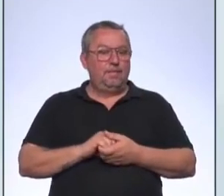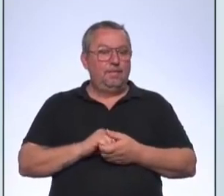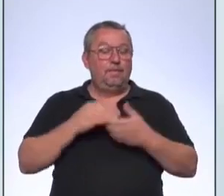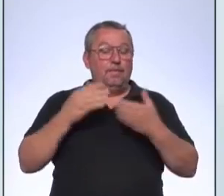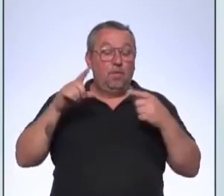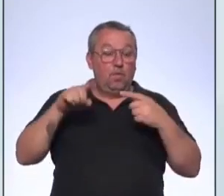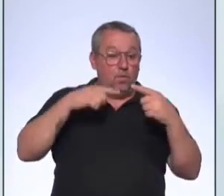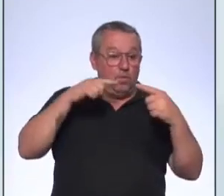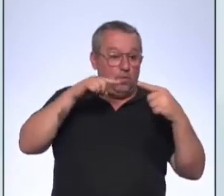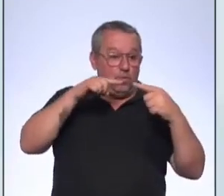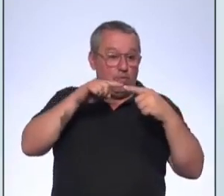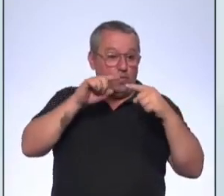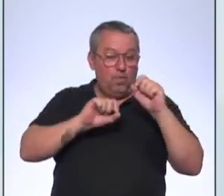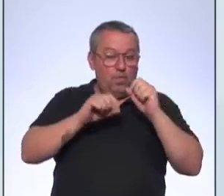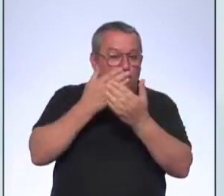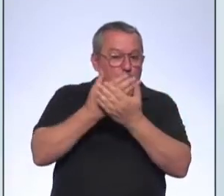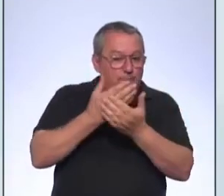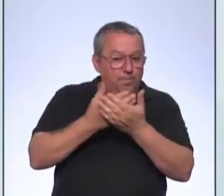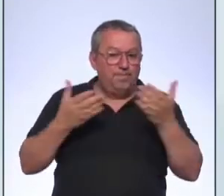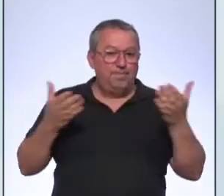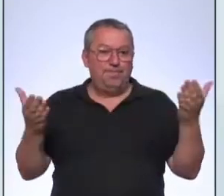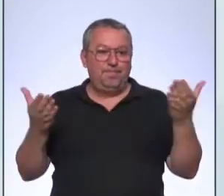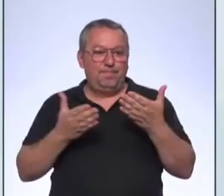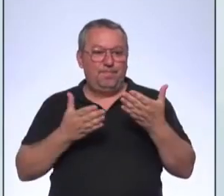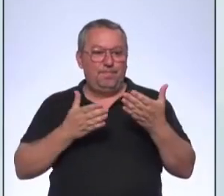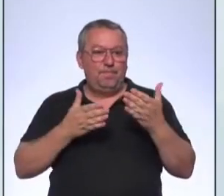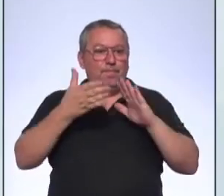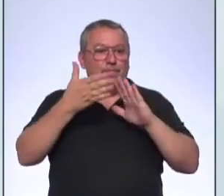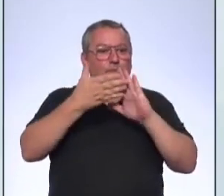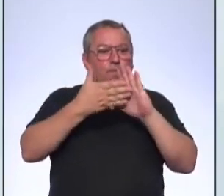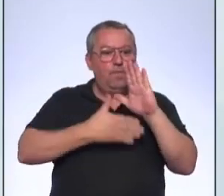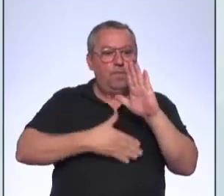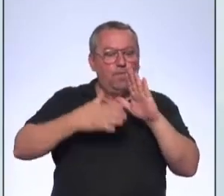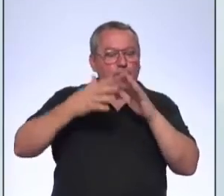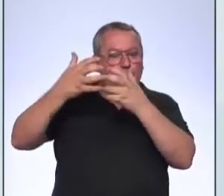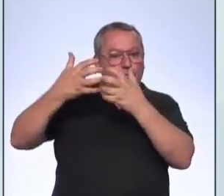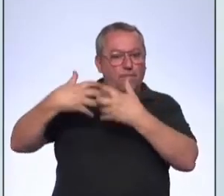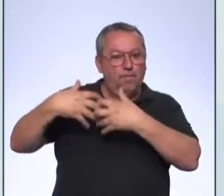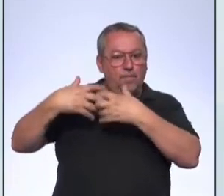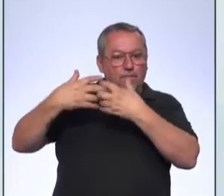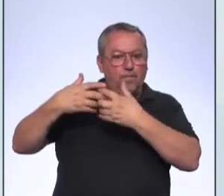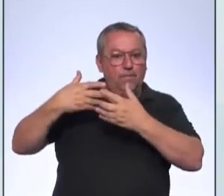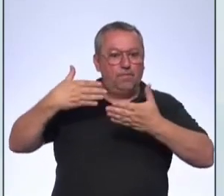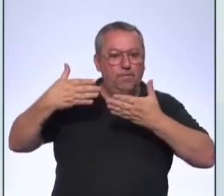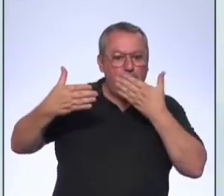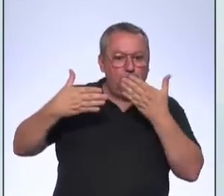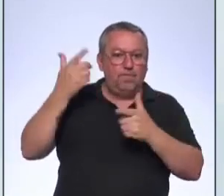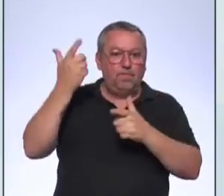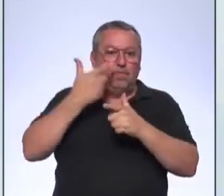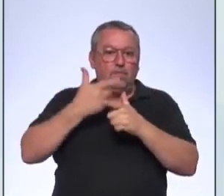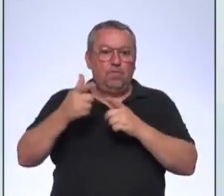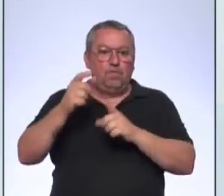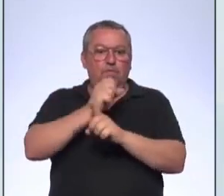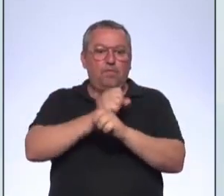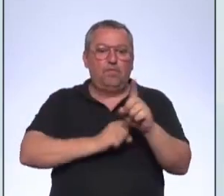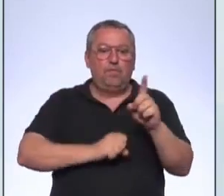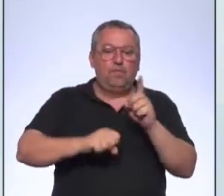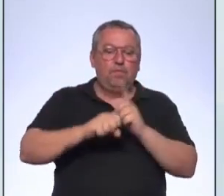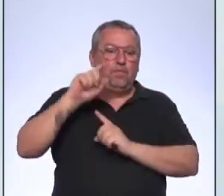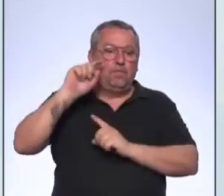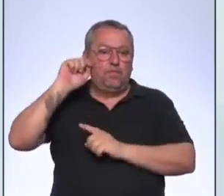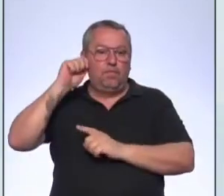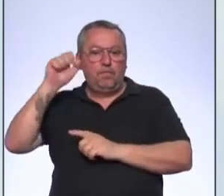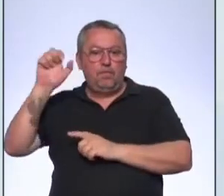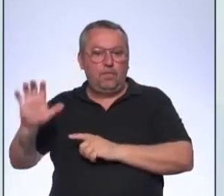Como objetivo para a aula de hoje, nós vamos propor reflexões e diálogos sobre as